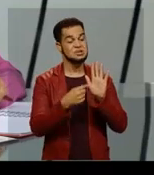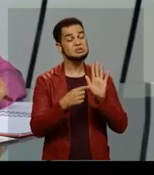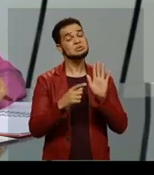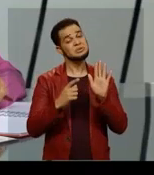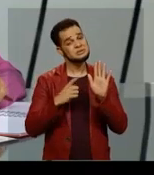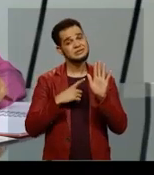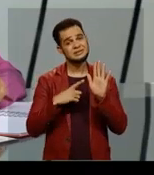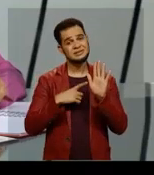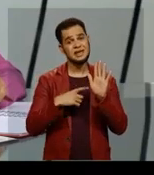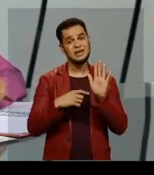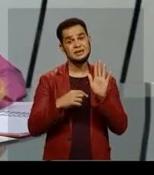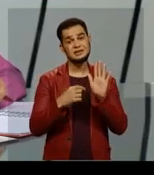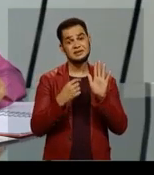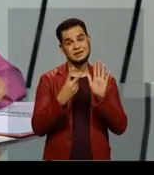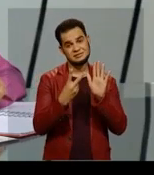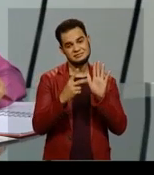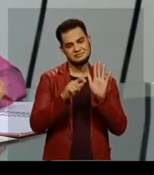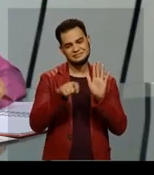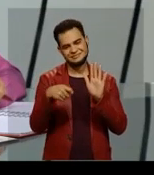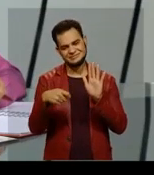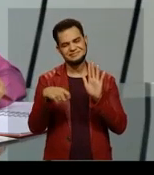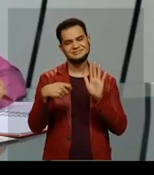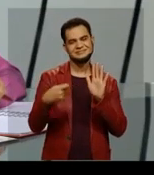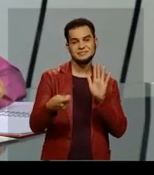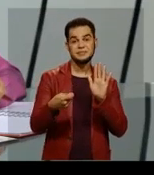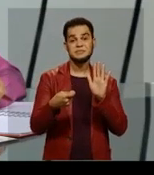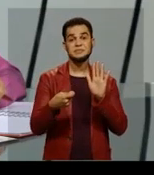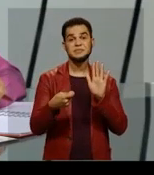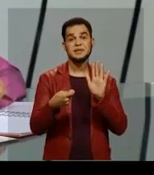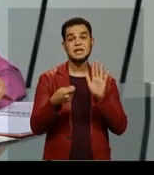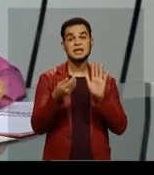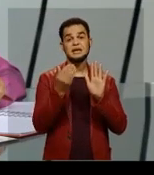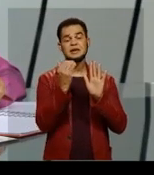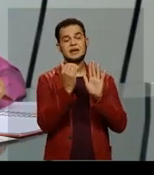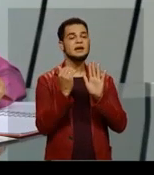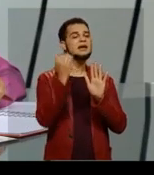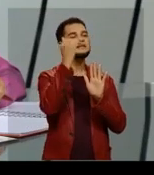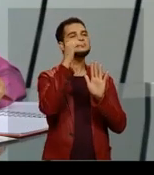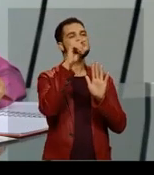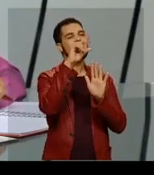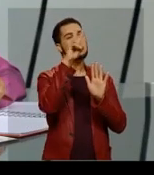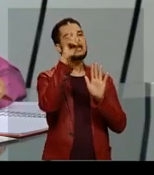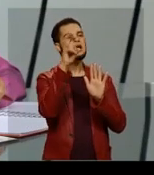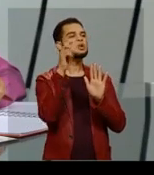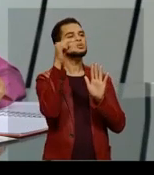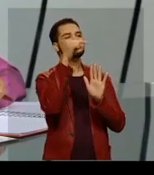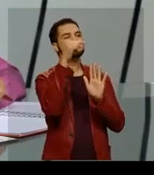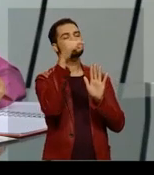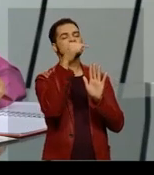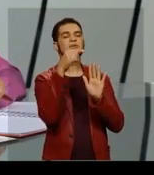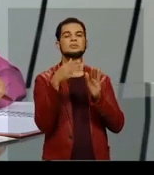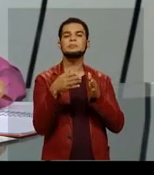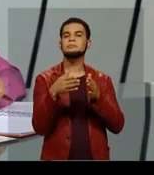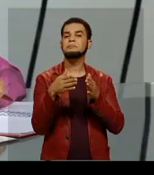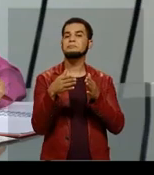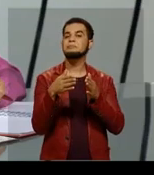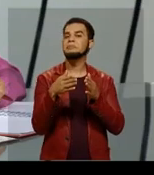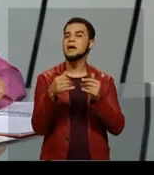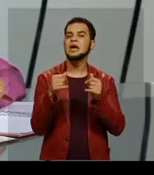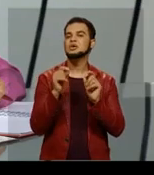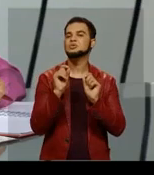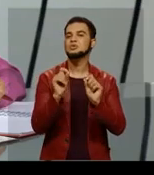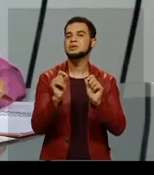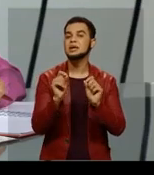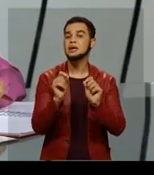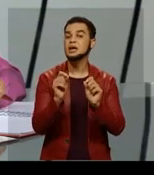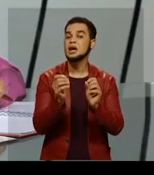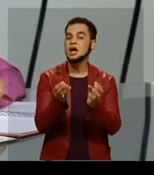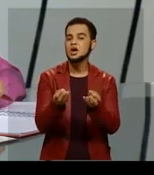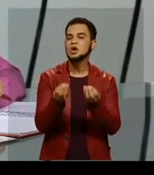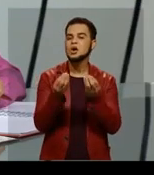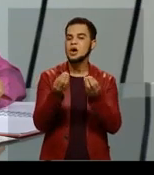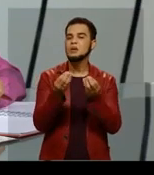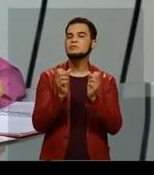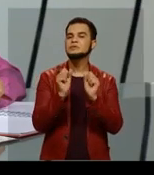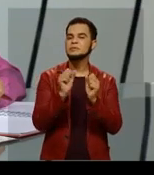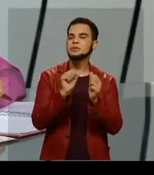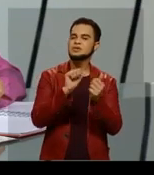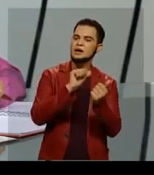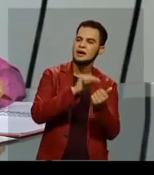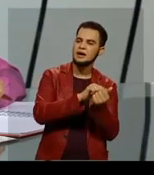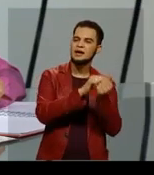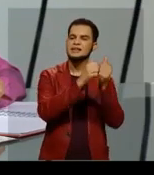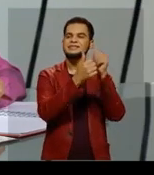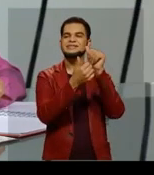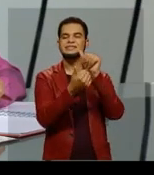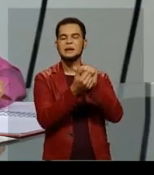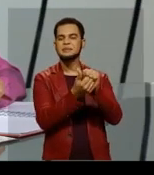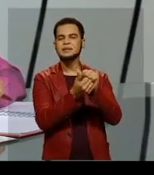no enunciado, e lá está pedindo para você como que você escreveria para